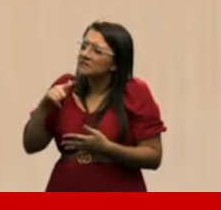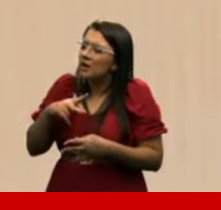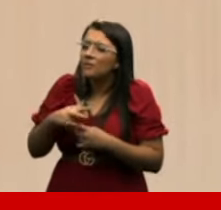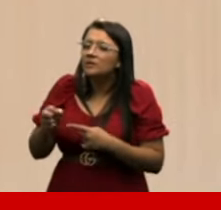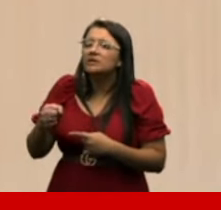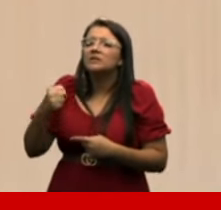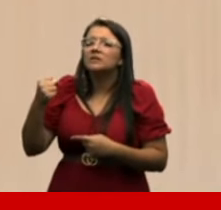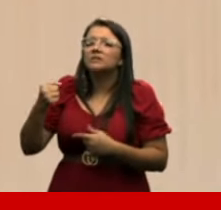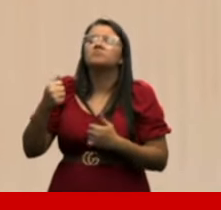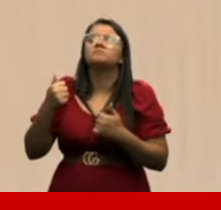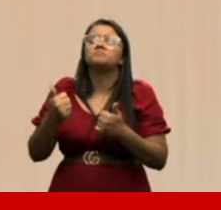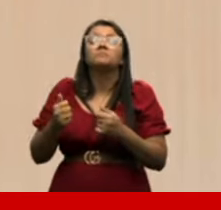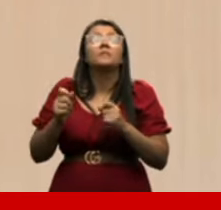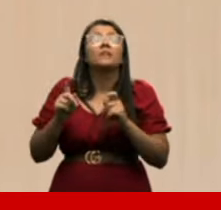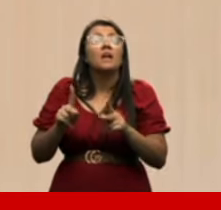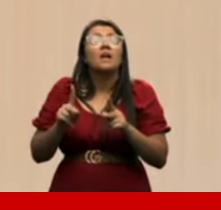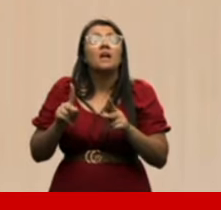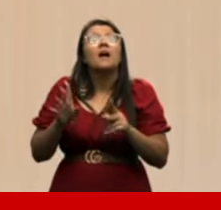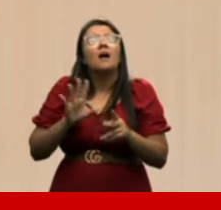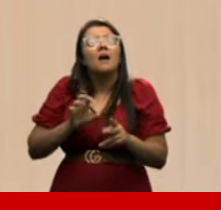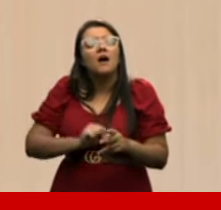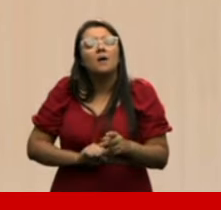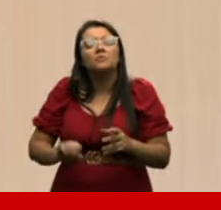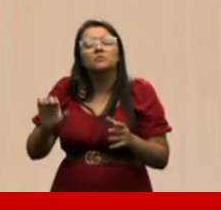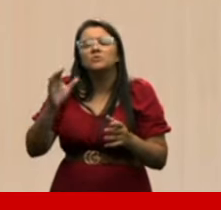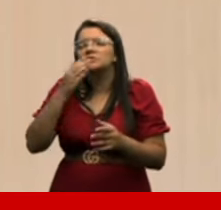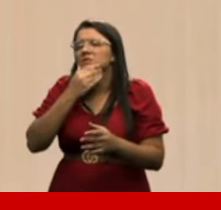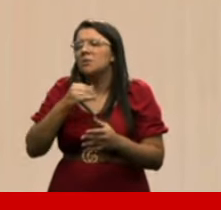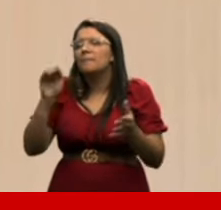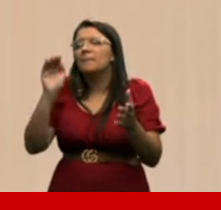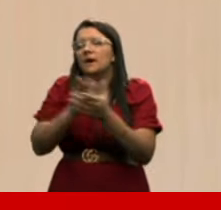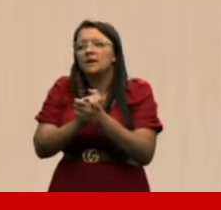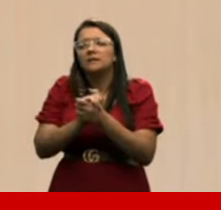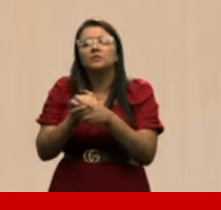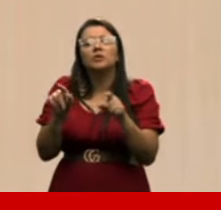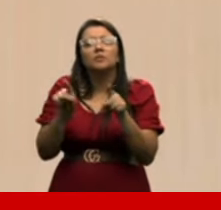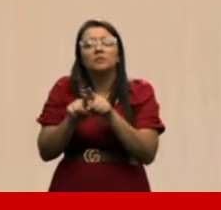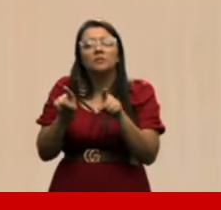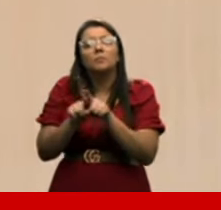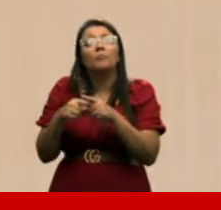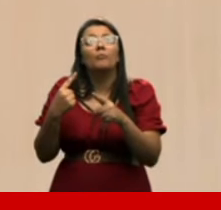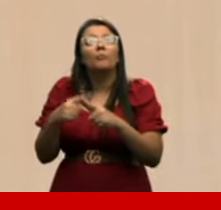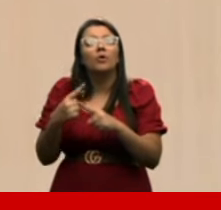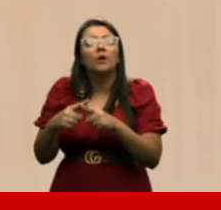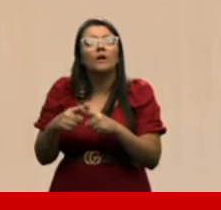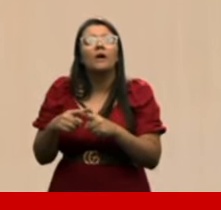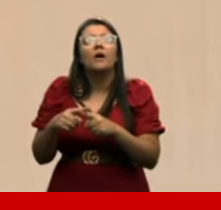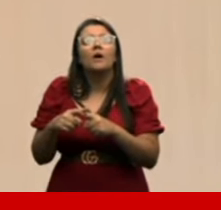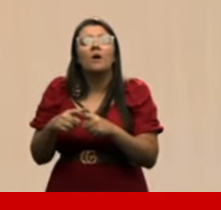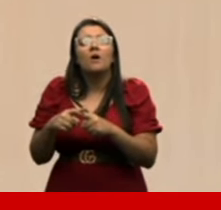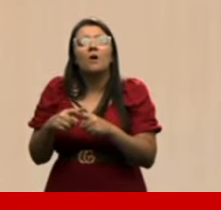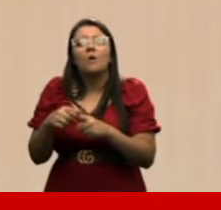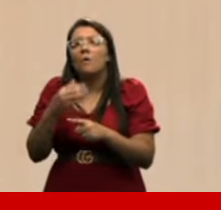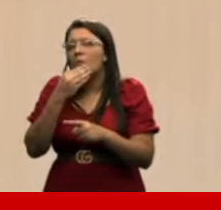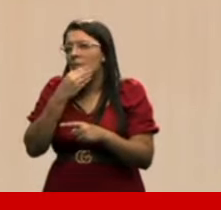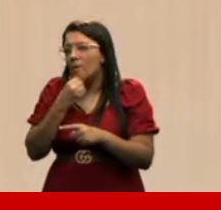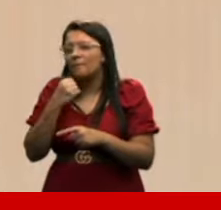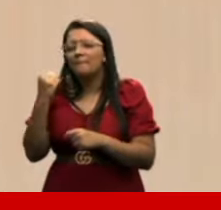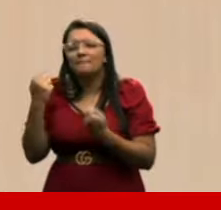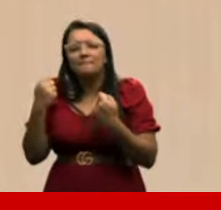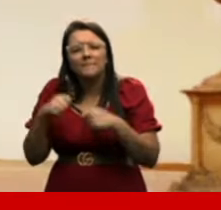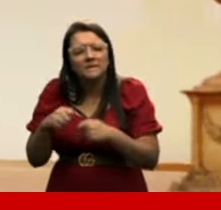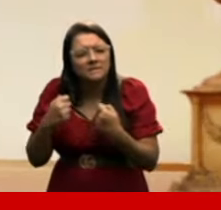Ame os seus maridos. Cuide bem deles. Porque o homem precisa muito da